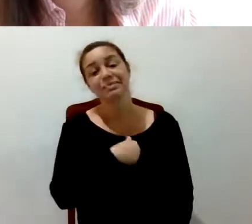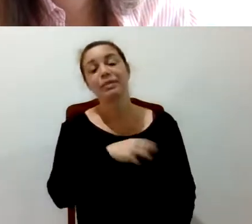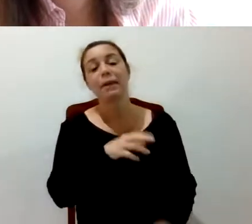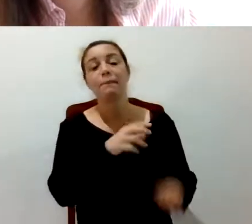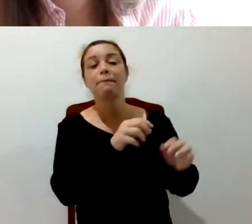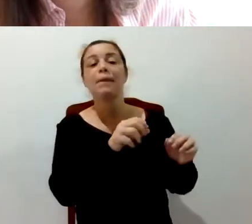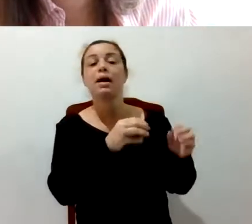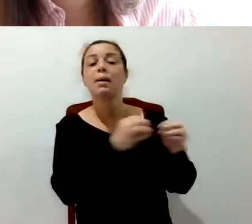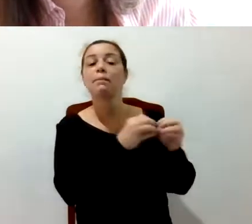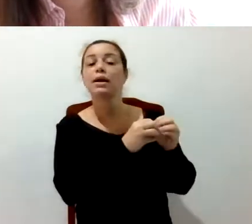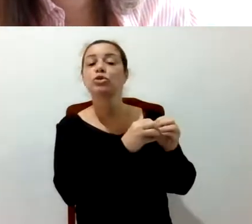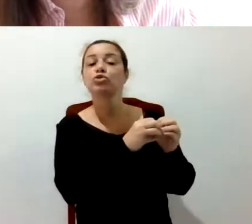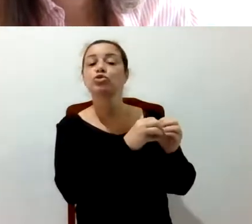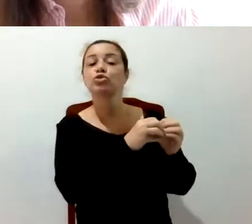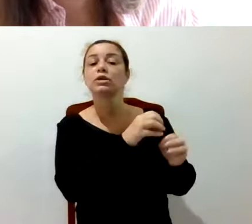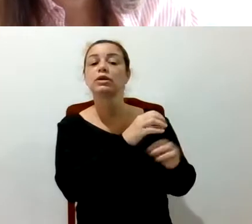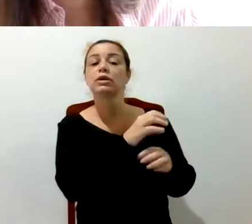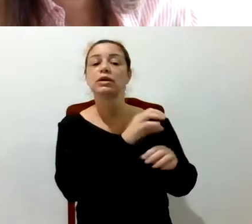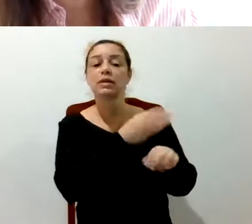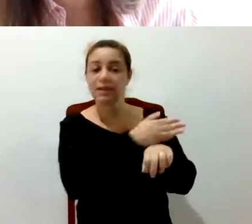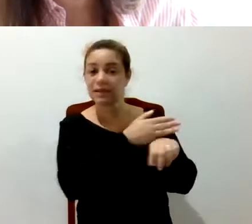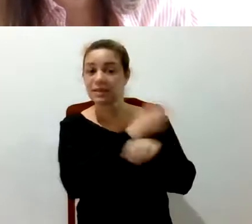naquele trânsito. Ela